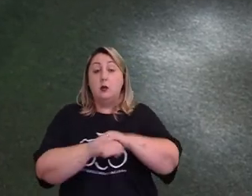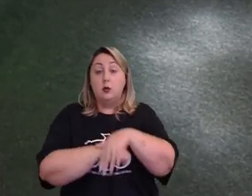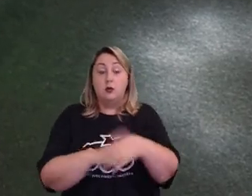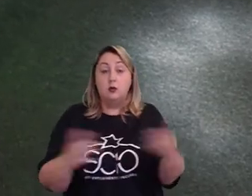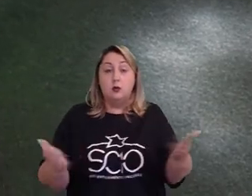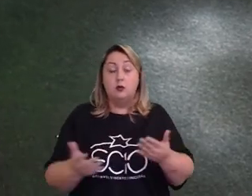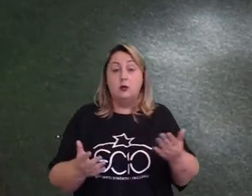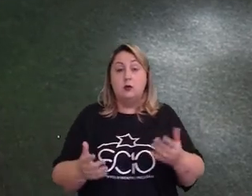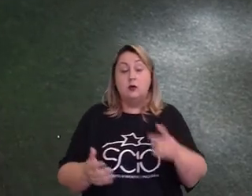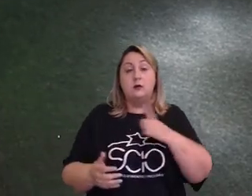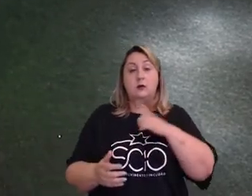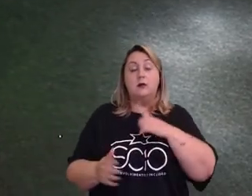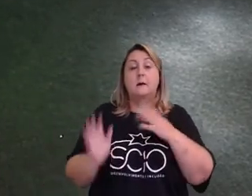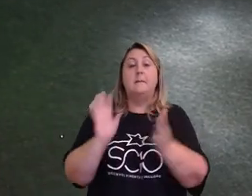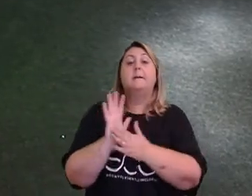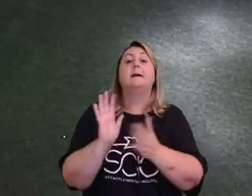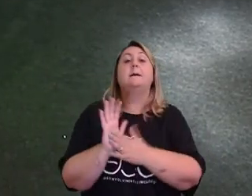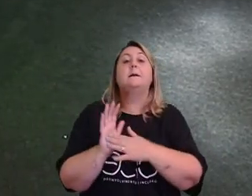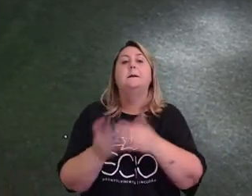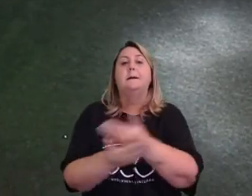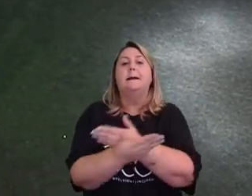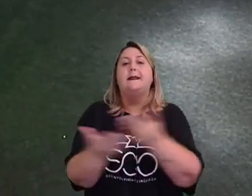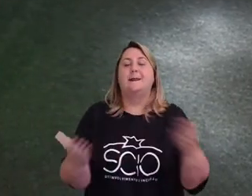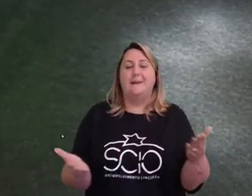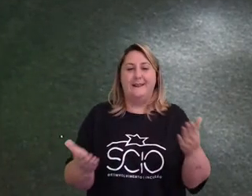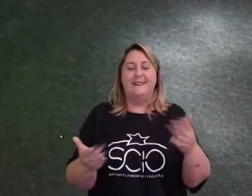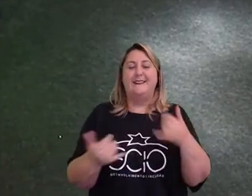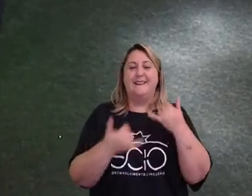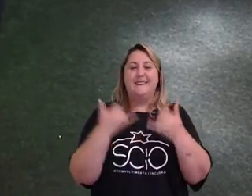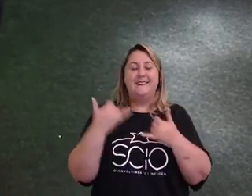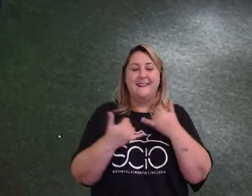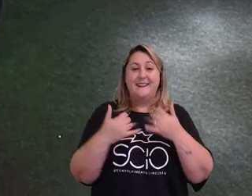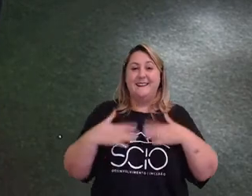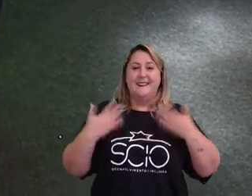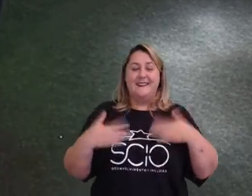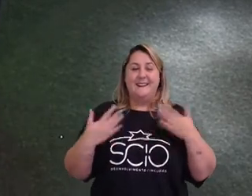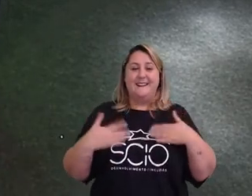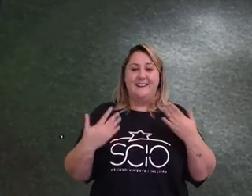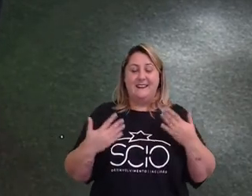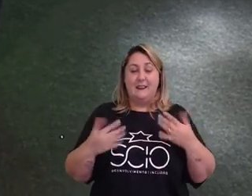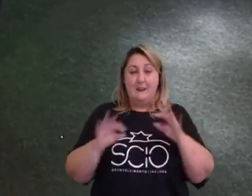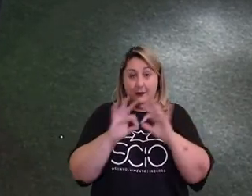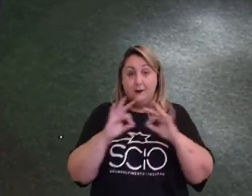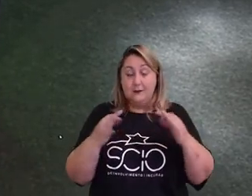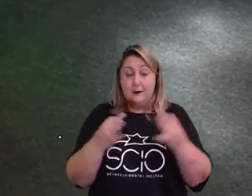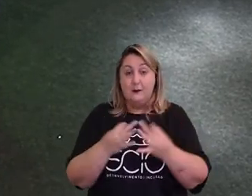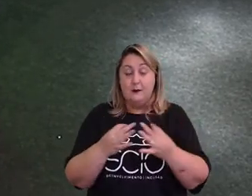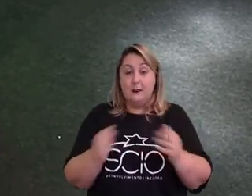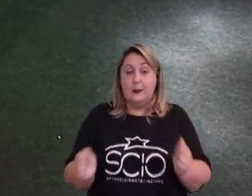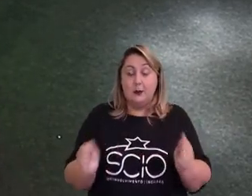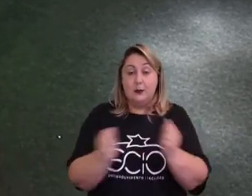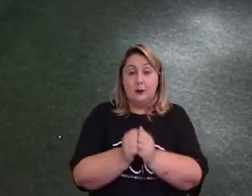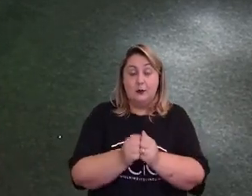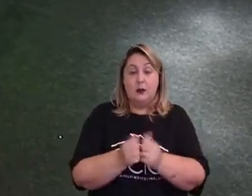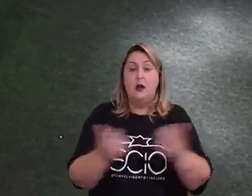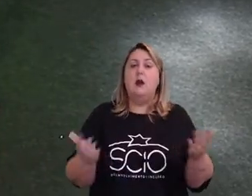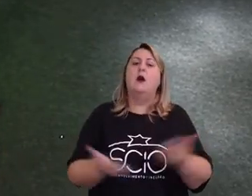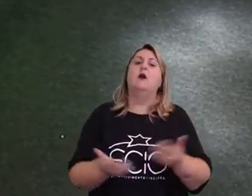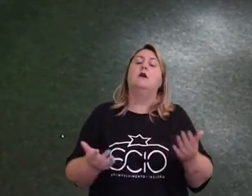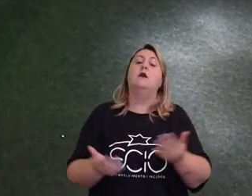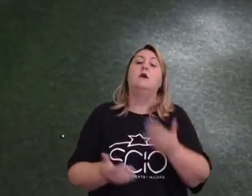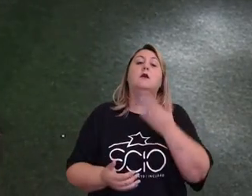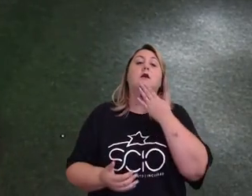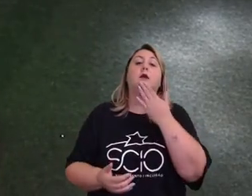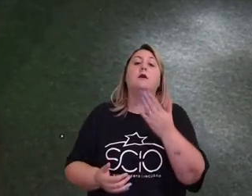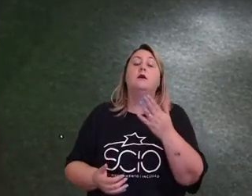que nós estamos propondo para vocês, com muita diversão, com muita alegria, com a família do nosso lado. Então nessa hora eu